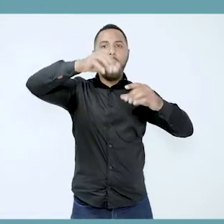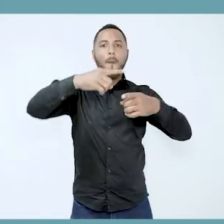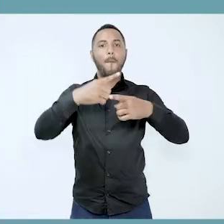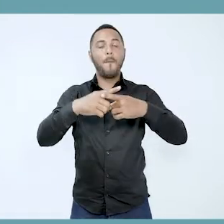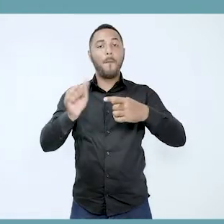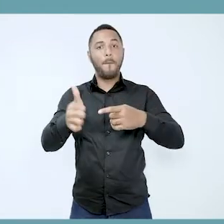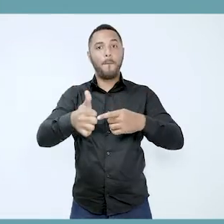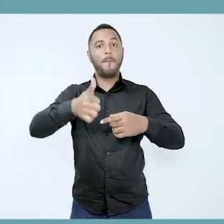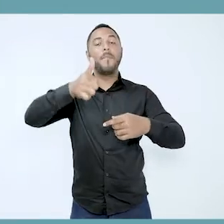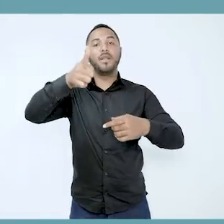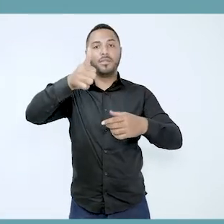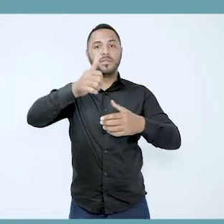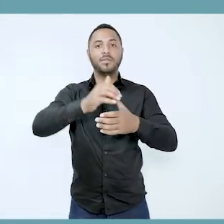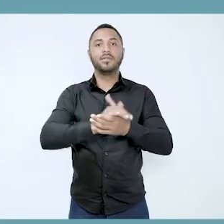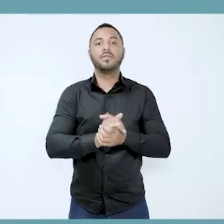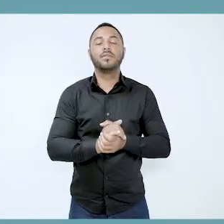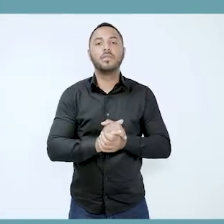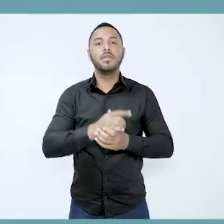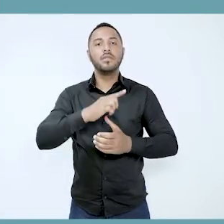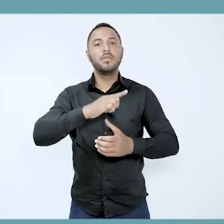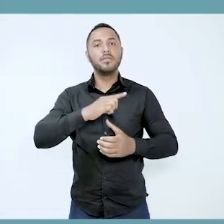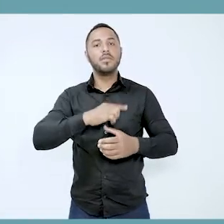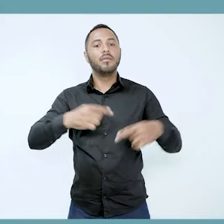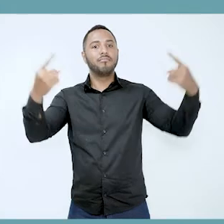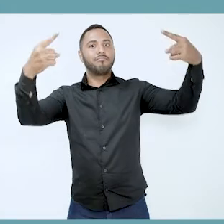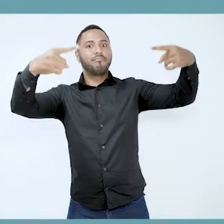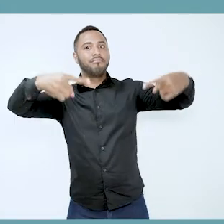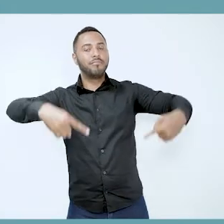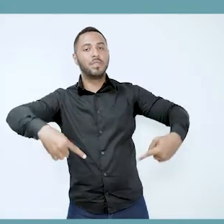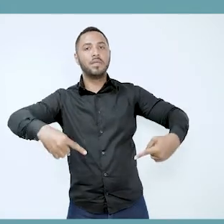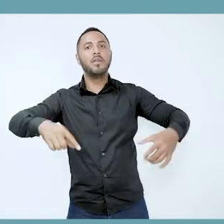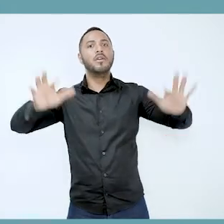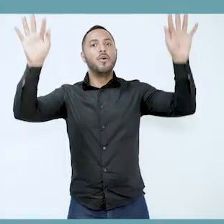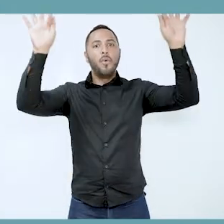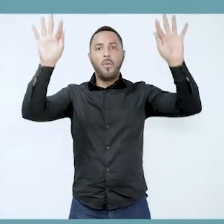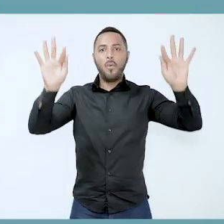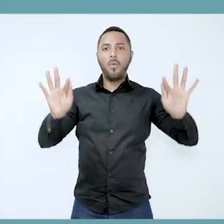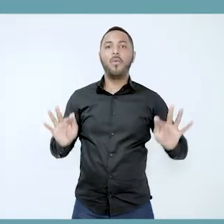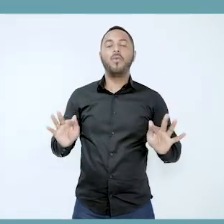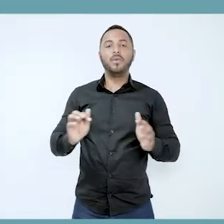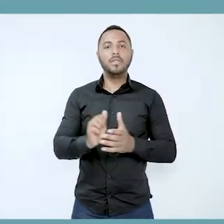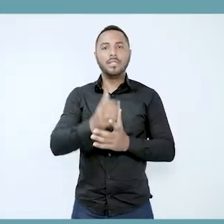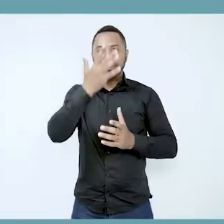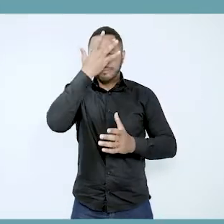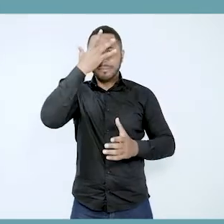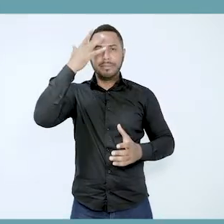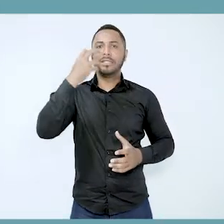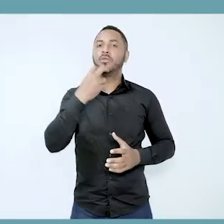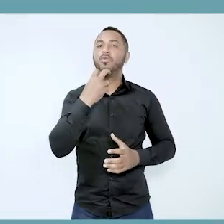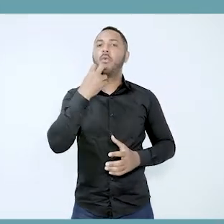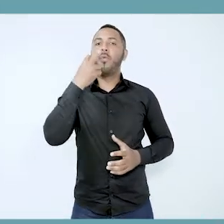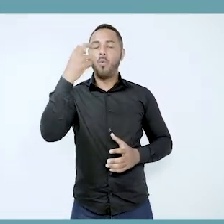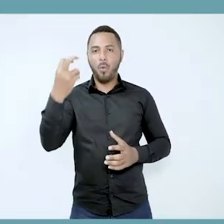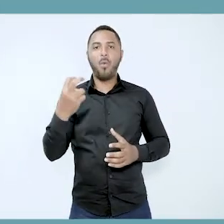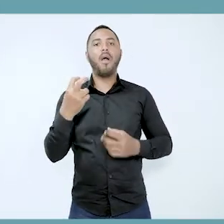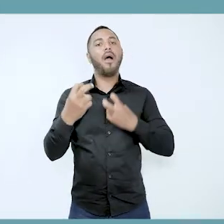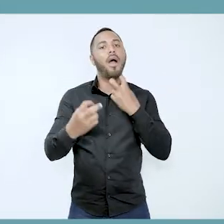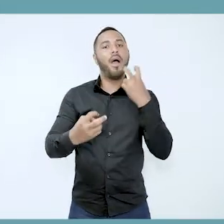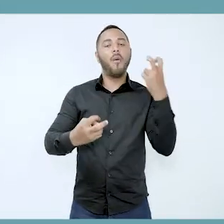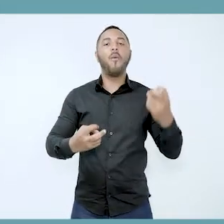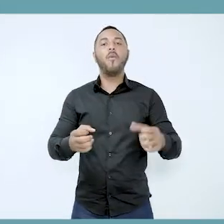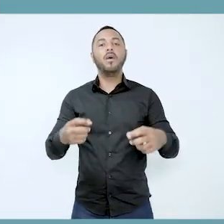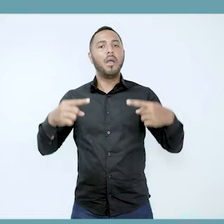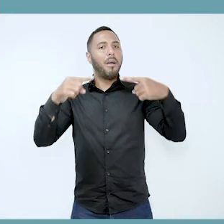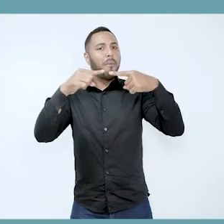de dificultar o chute rasteiro. As partidas eram irradiadas por um de nós ao estilo